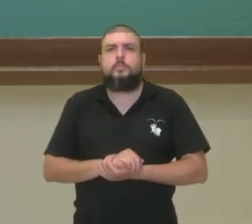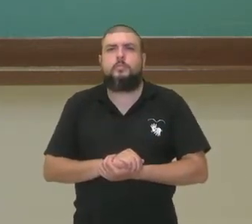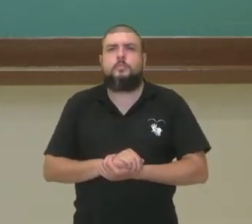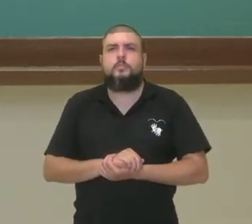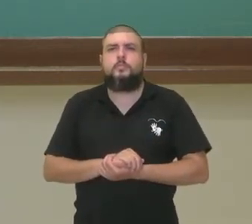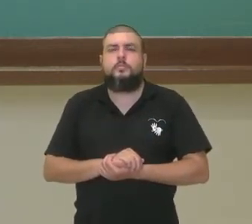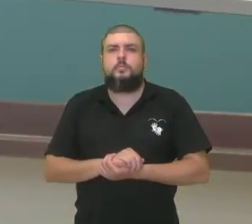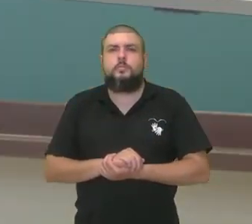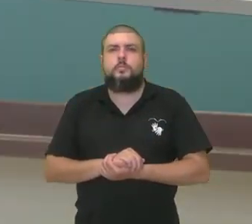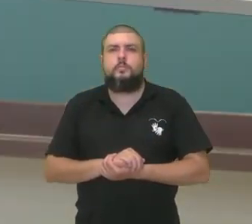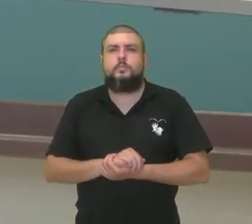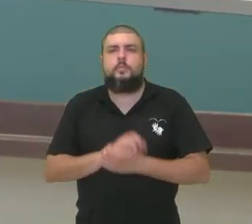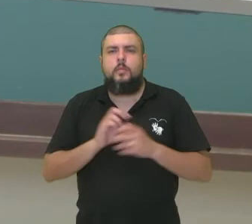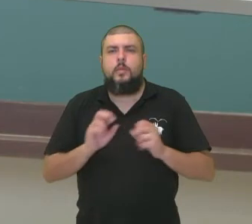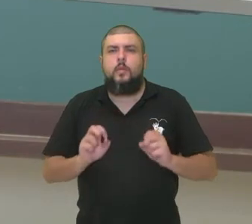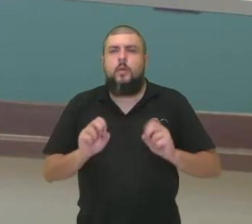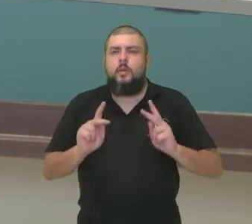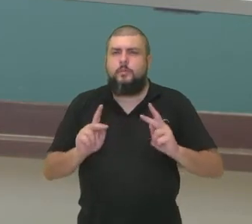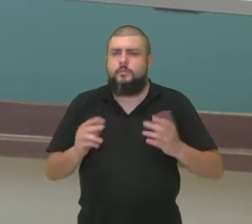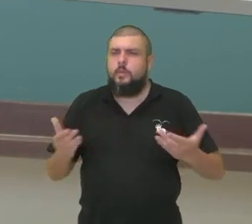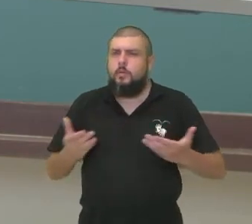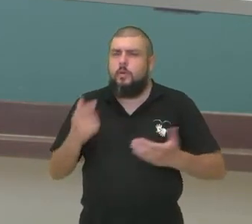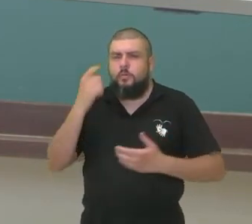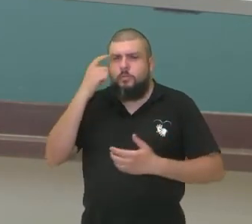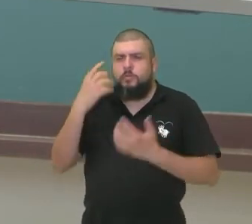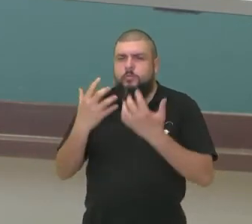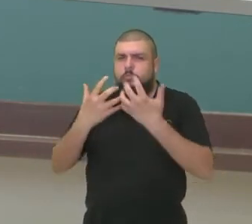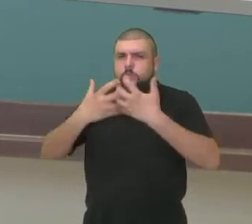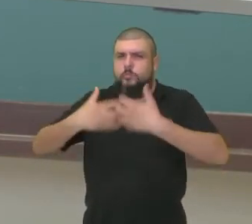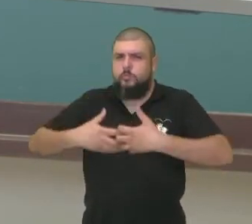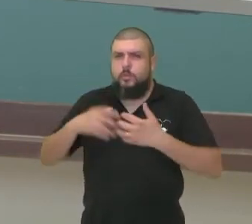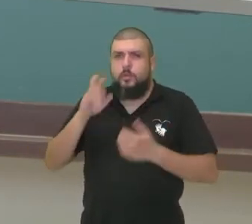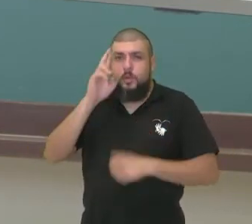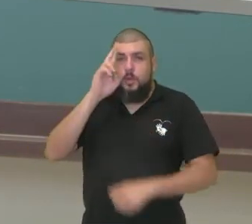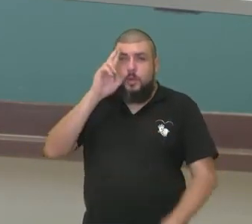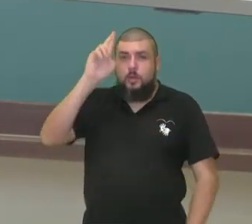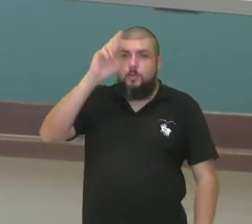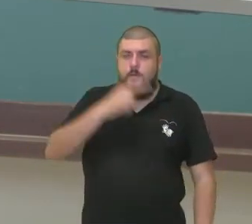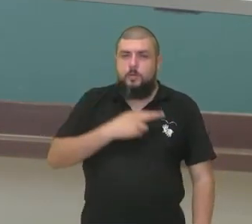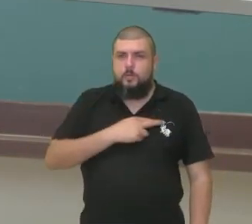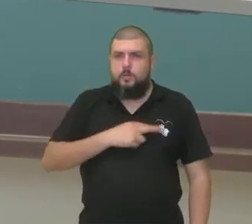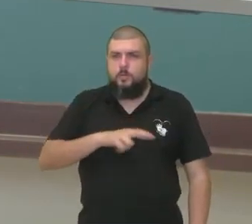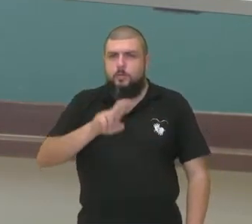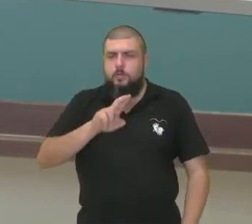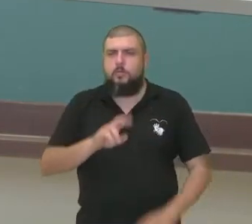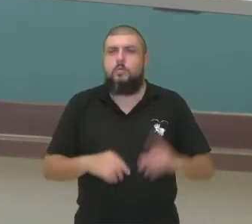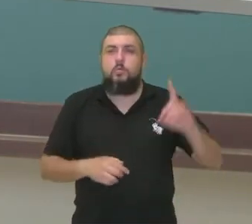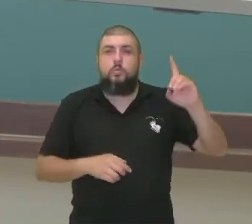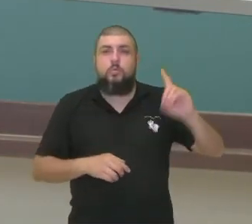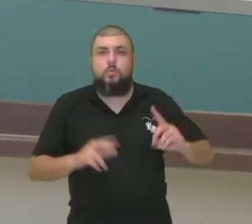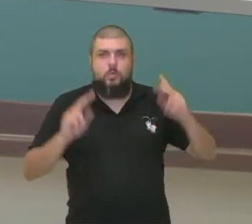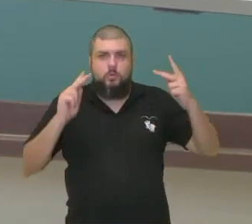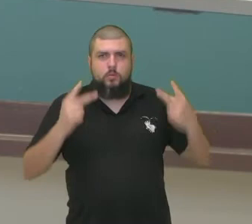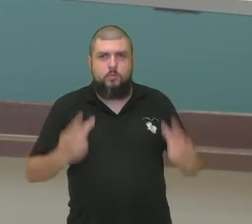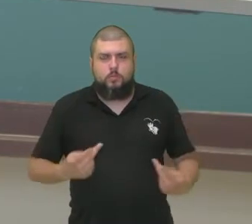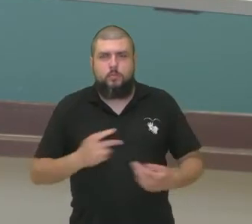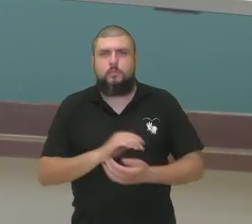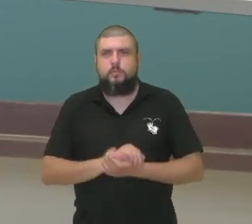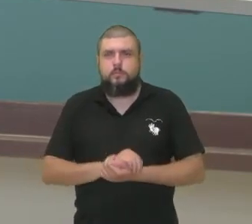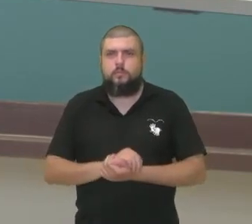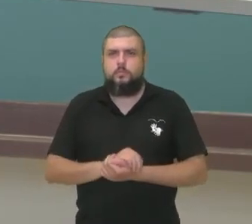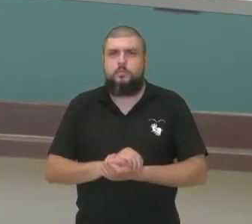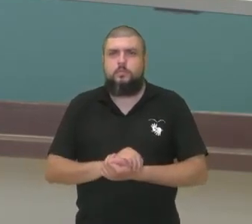vamos aqui refletir então sobre os líderes religiosos e sobre os direitos humanos. Ou seja, qual